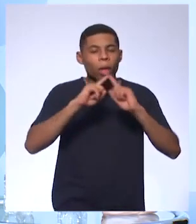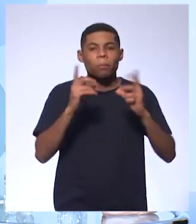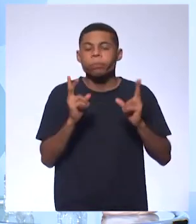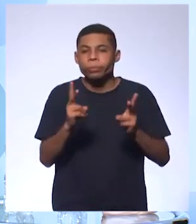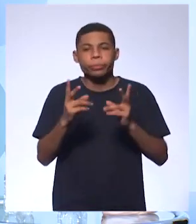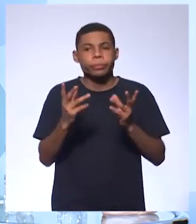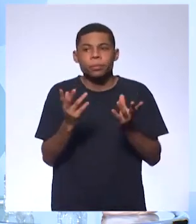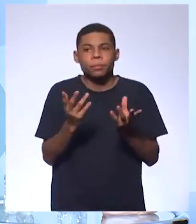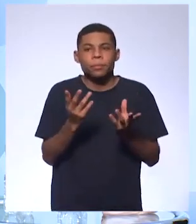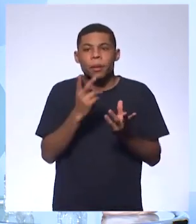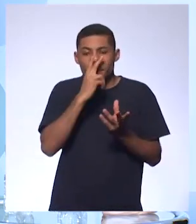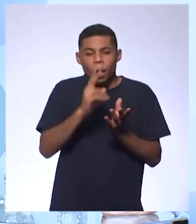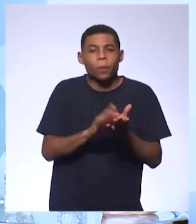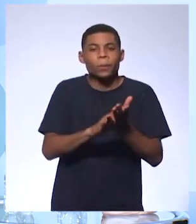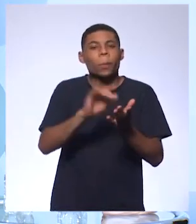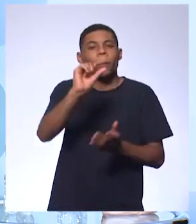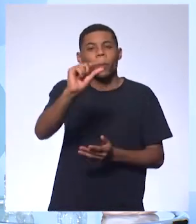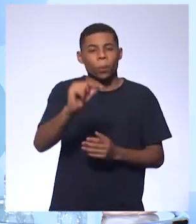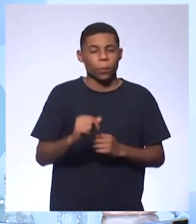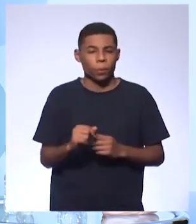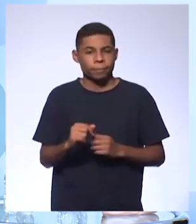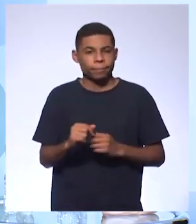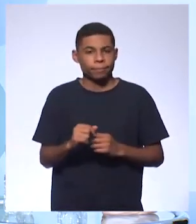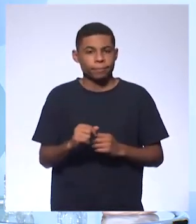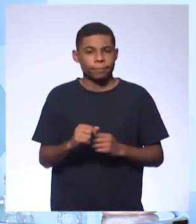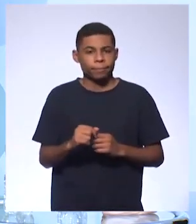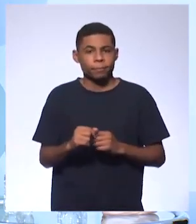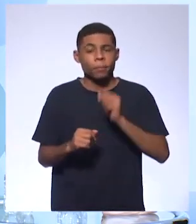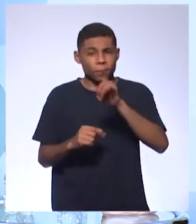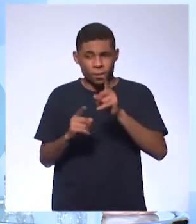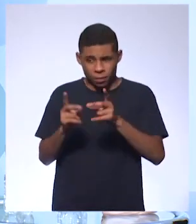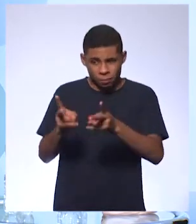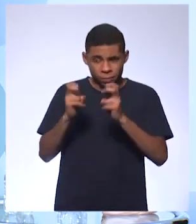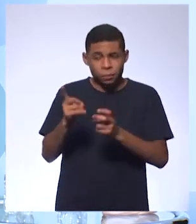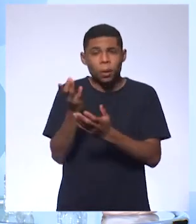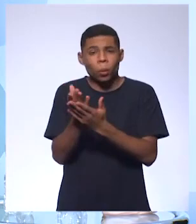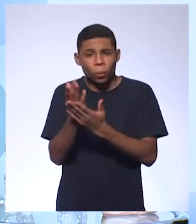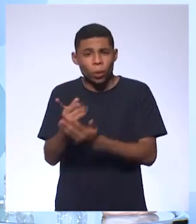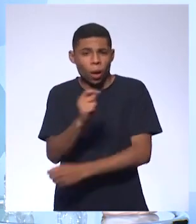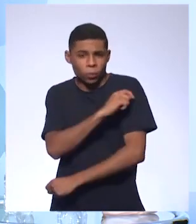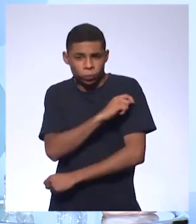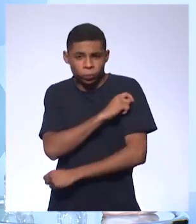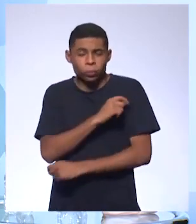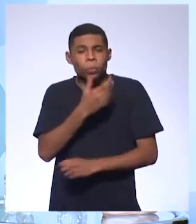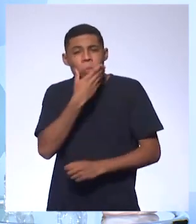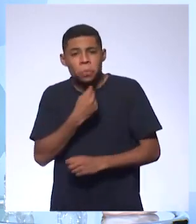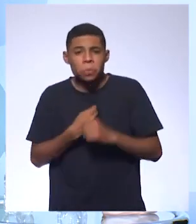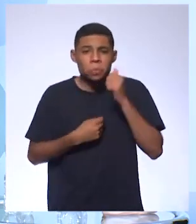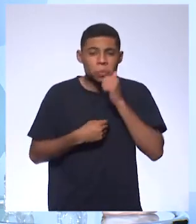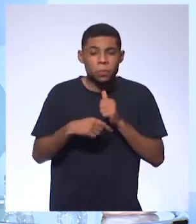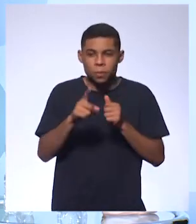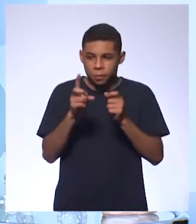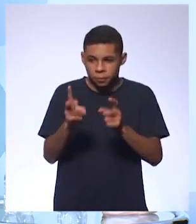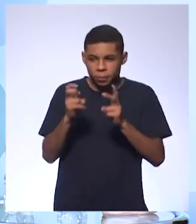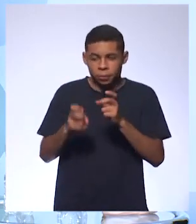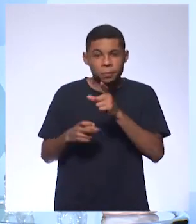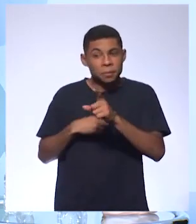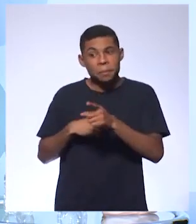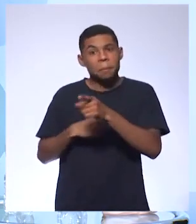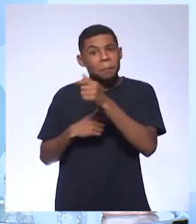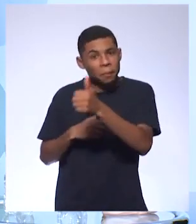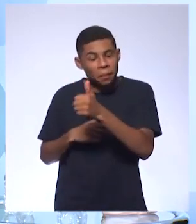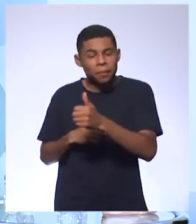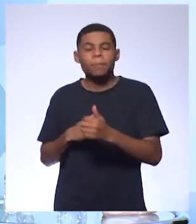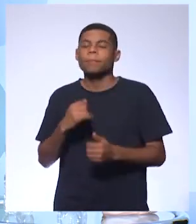e que tem poucos elogios. Então, se o estudante, se o aluno ou a aluna foram bem no decorrer do